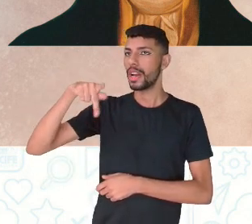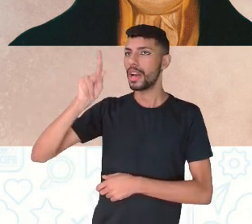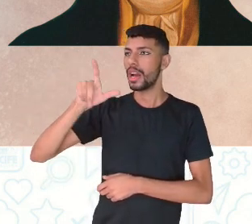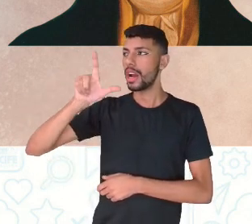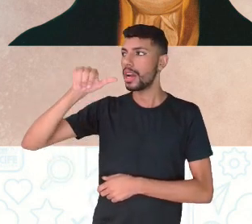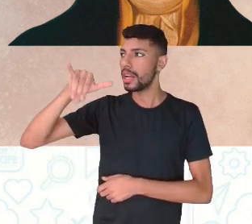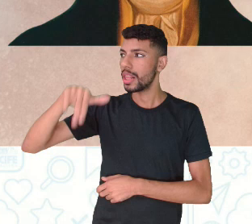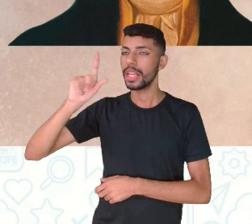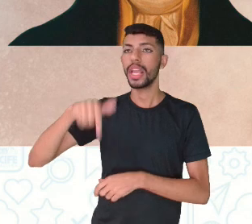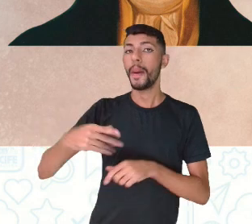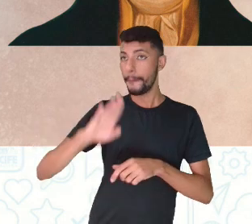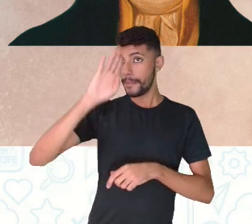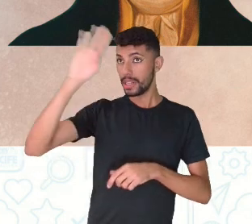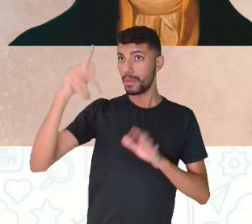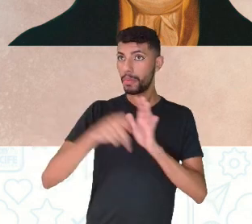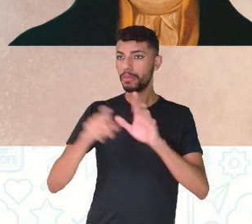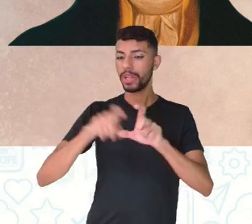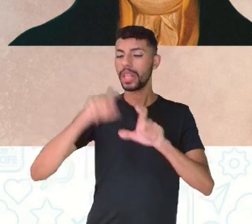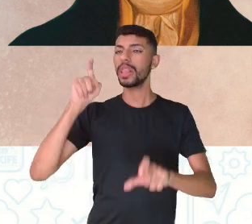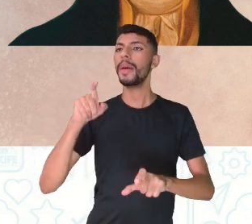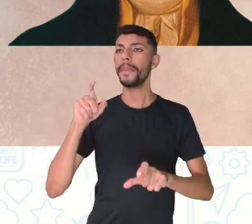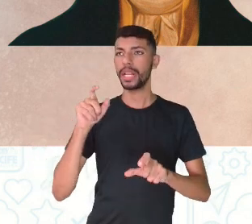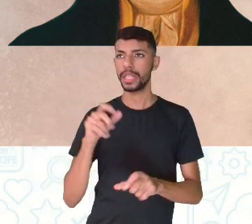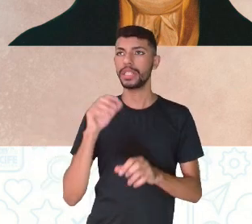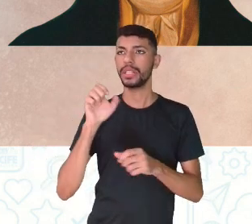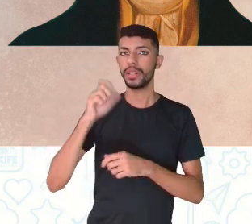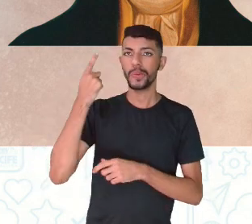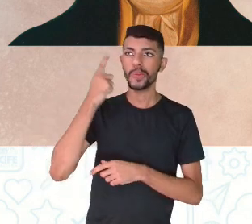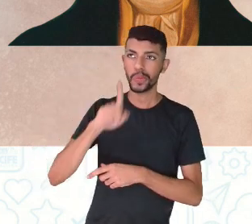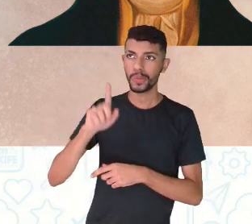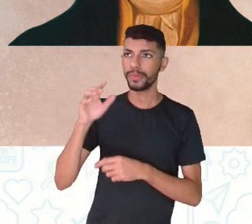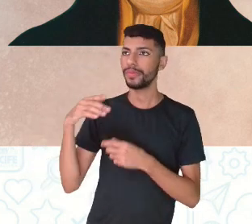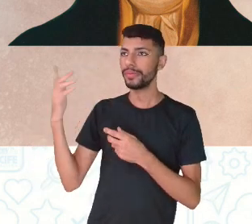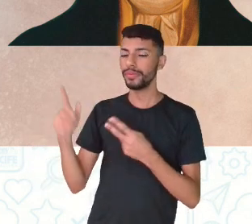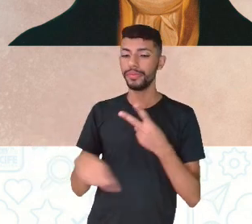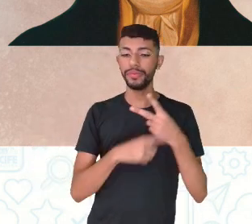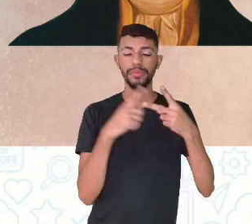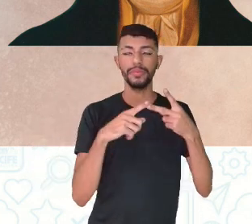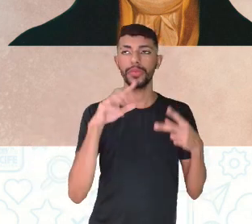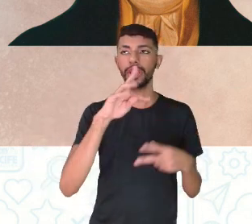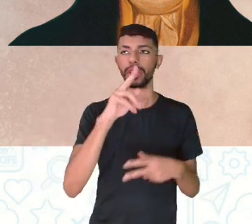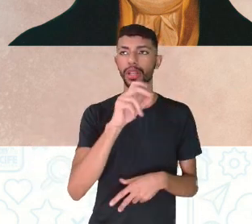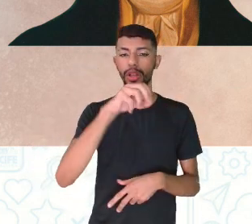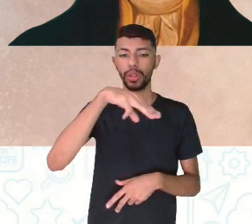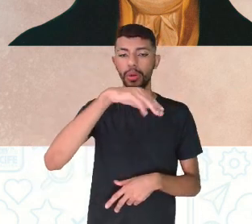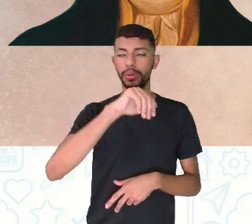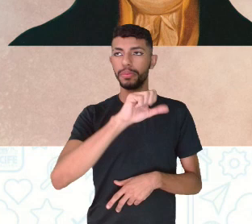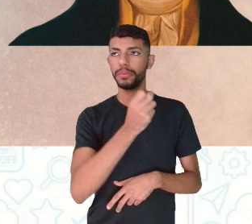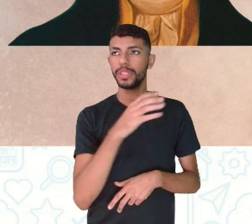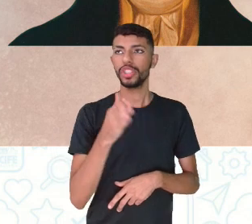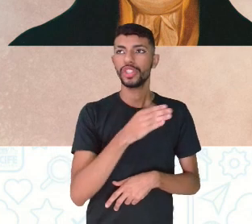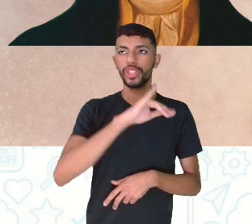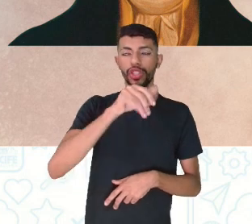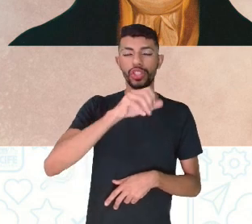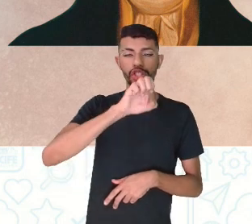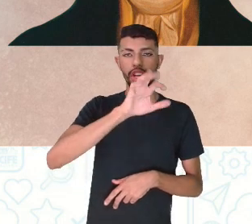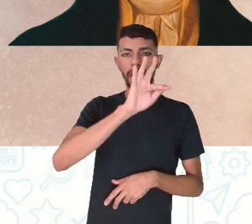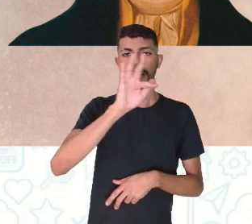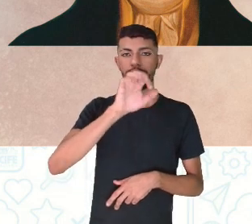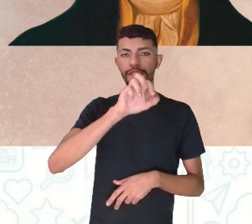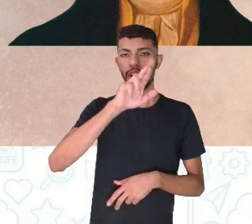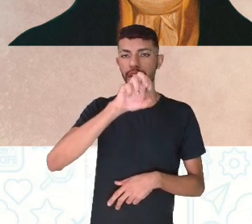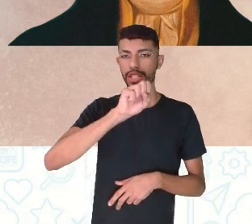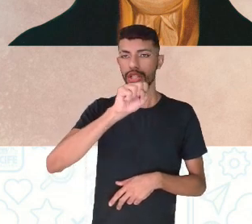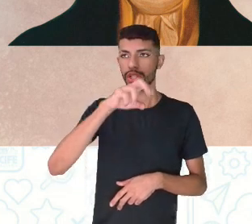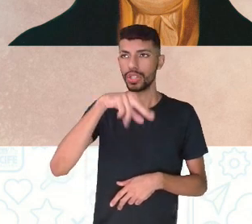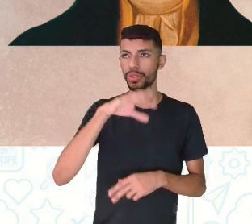da independência dos Estados Unidos, Thomas Jefferson, o principal autor também da Declaração de Independência.